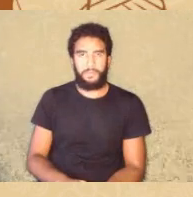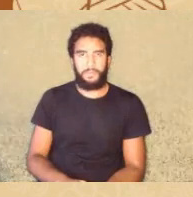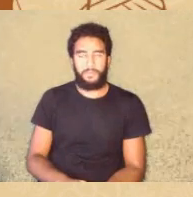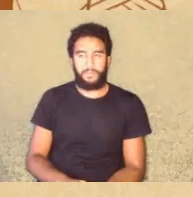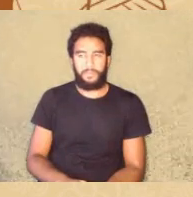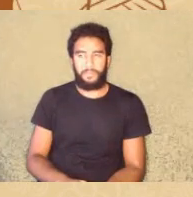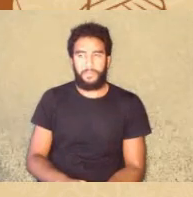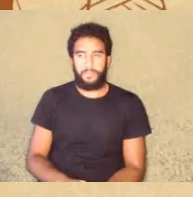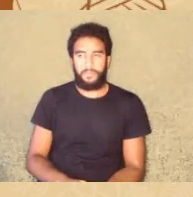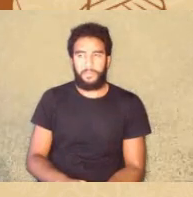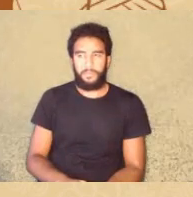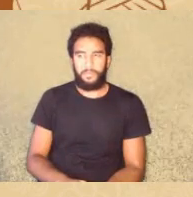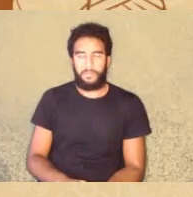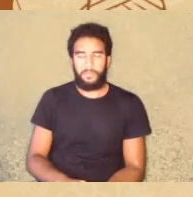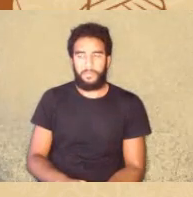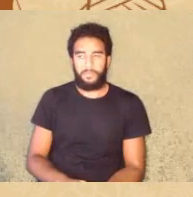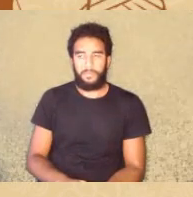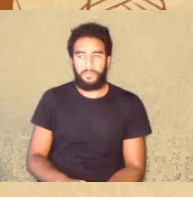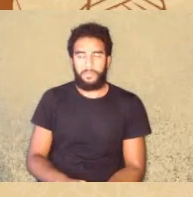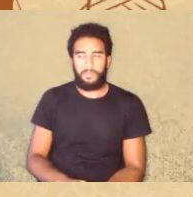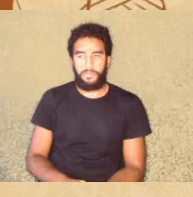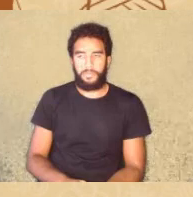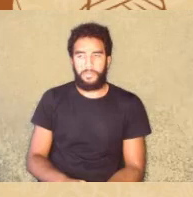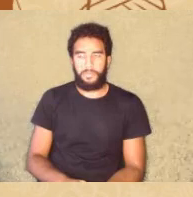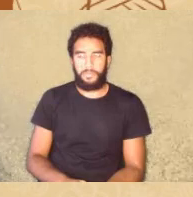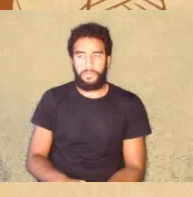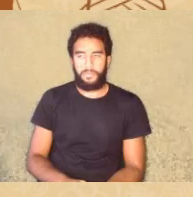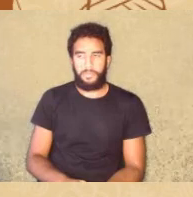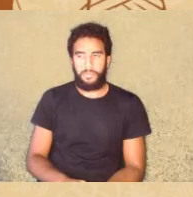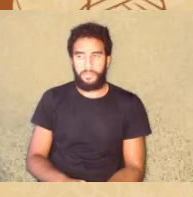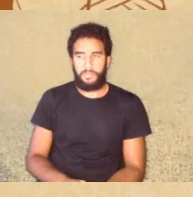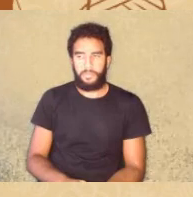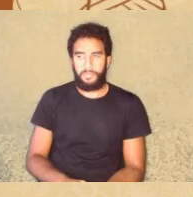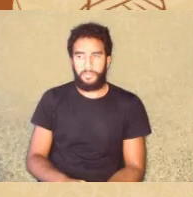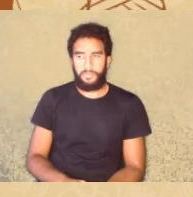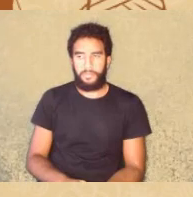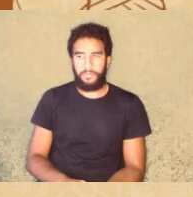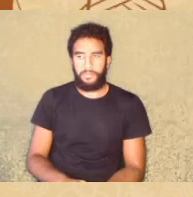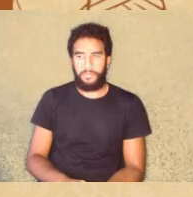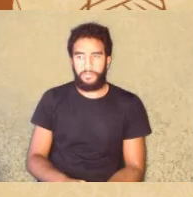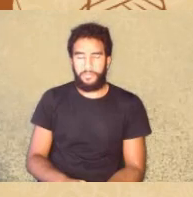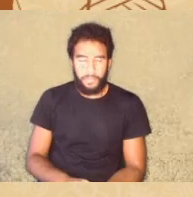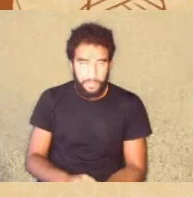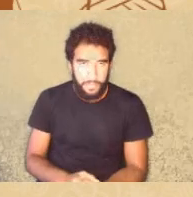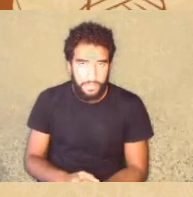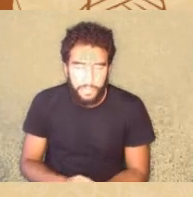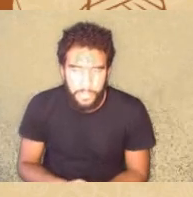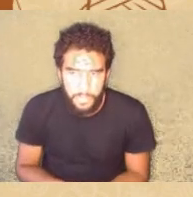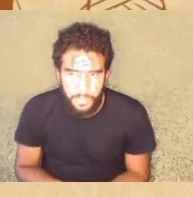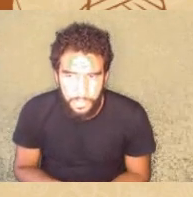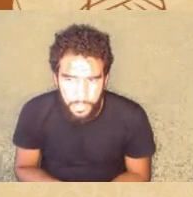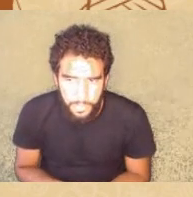compartilhar algumas coisas que me vieram. Acho que a última tem a ver um pouco com o comentário de